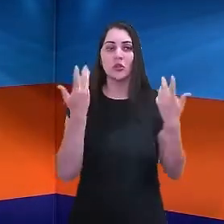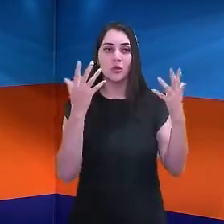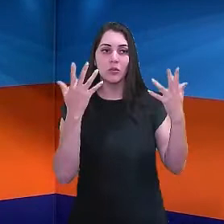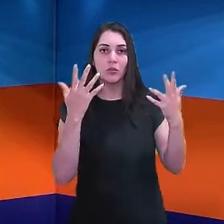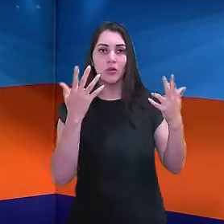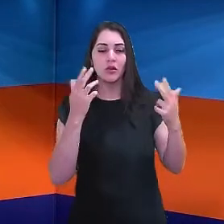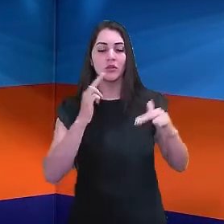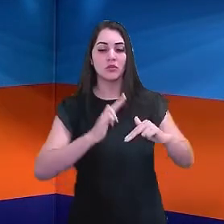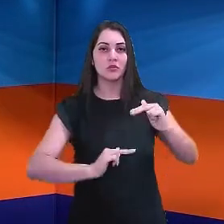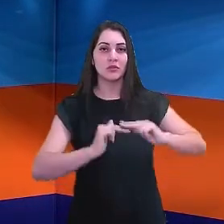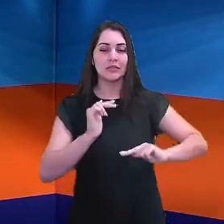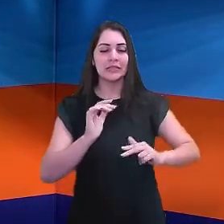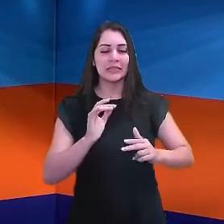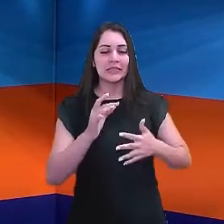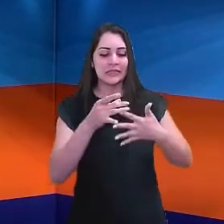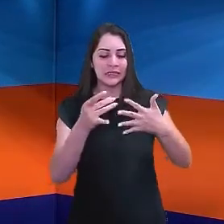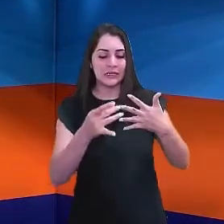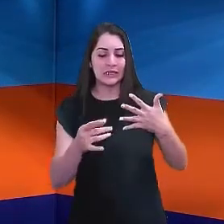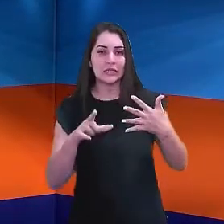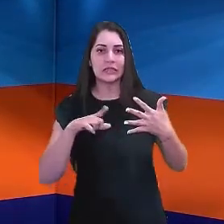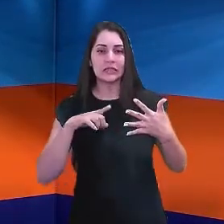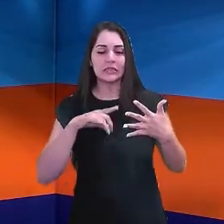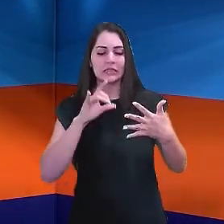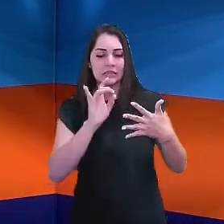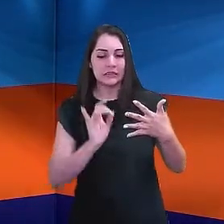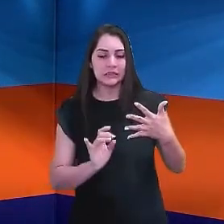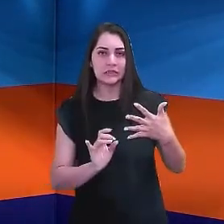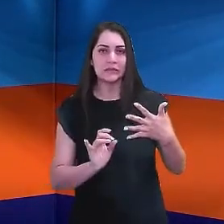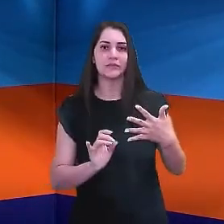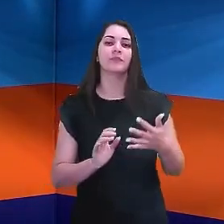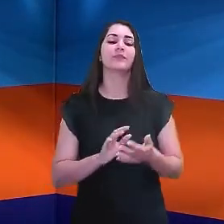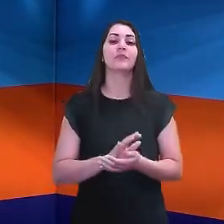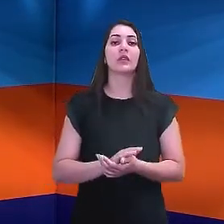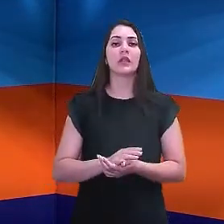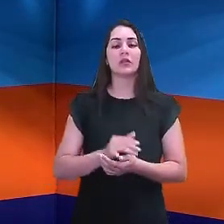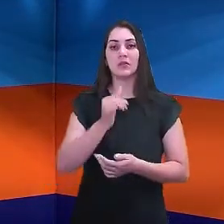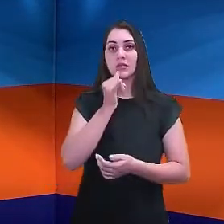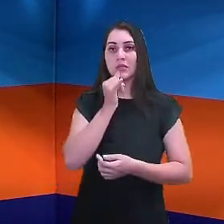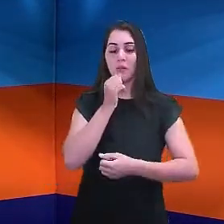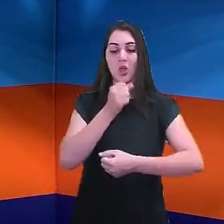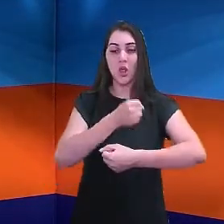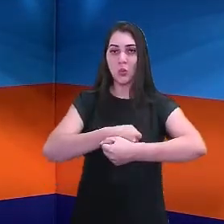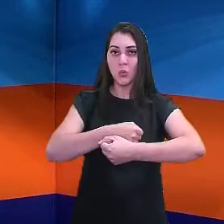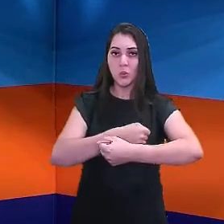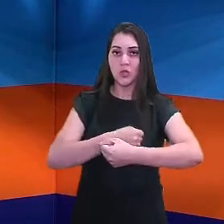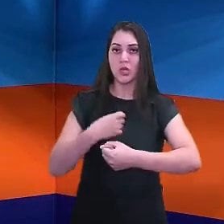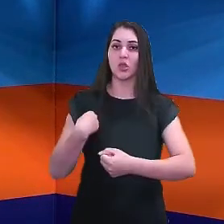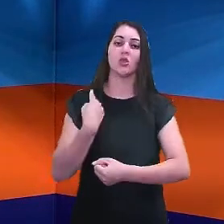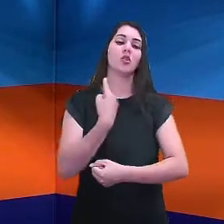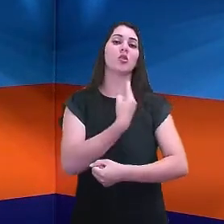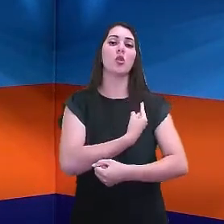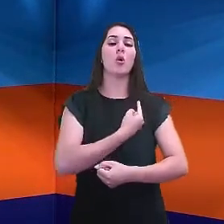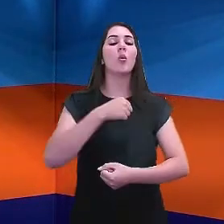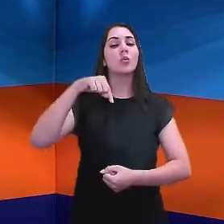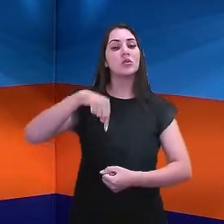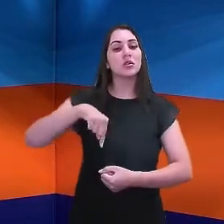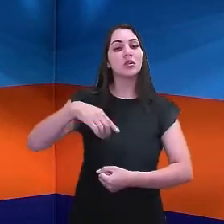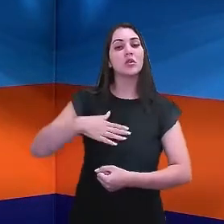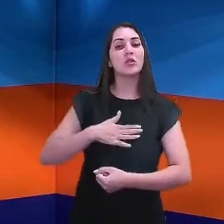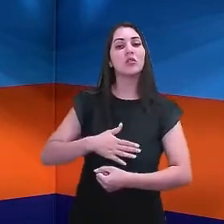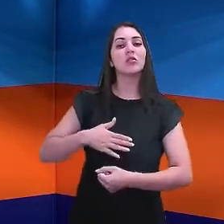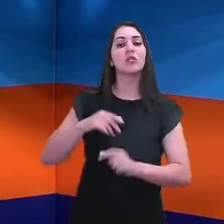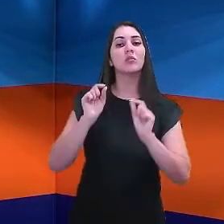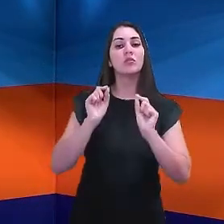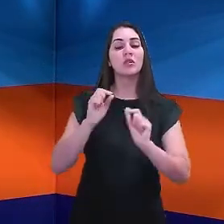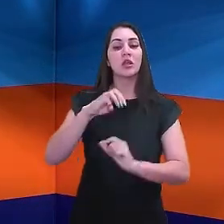sua peculiaridade. Só um exemplo para vocês. Feito a culinária. Nós aqui gostamos do quê? Do munguzá.